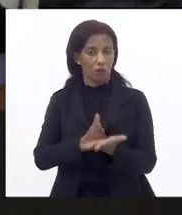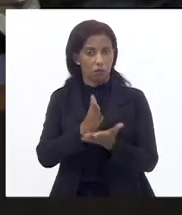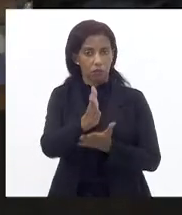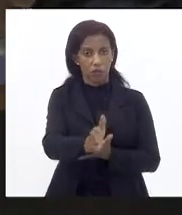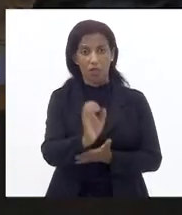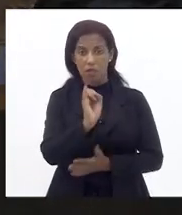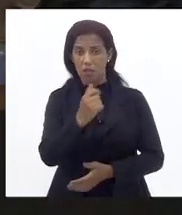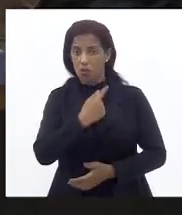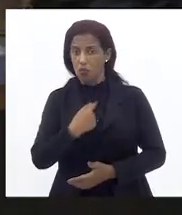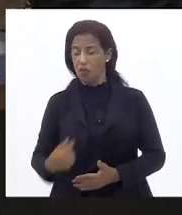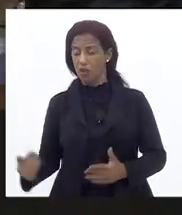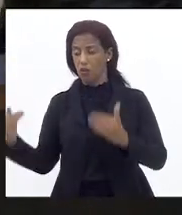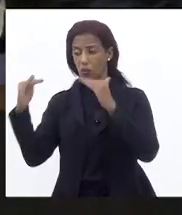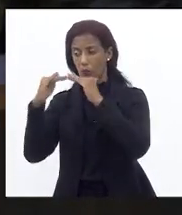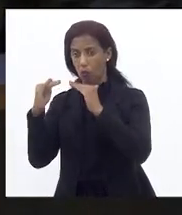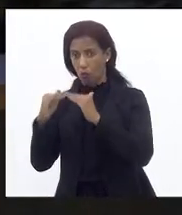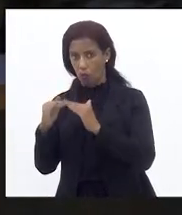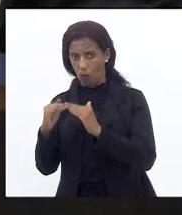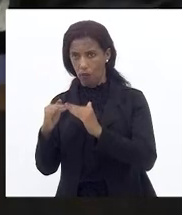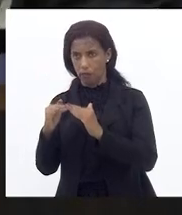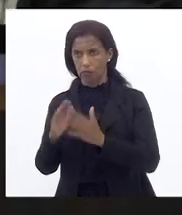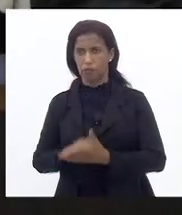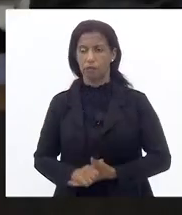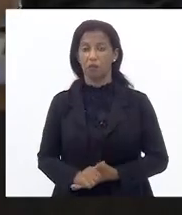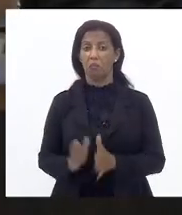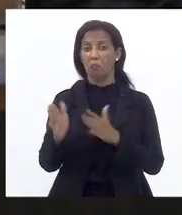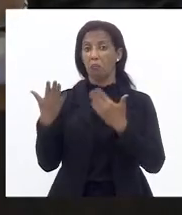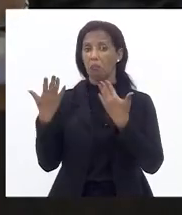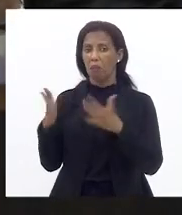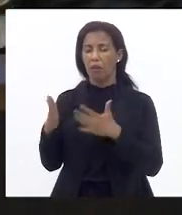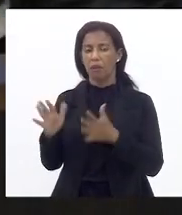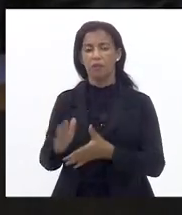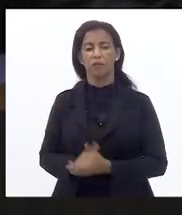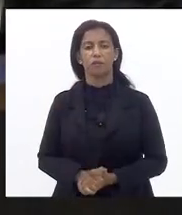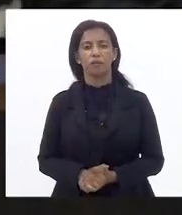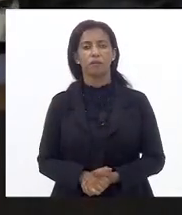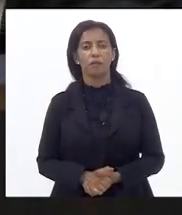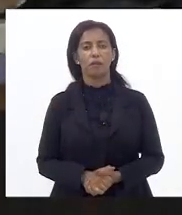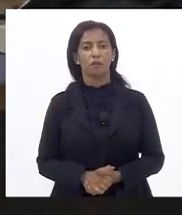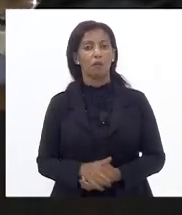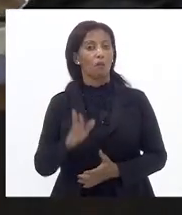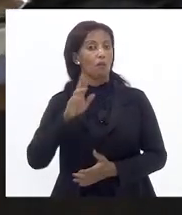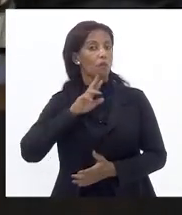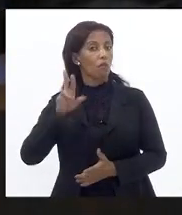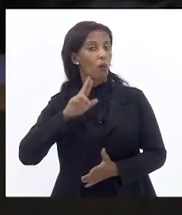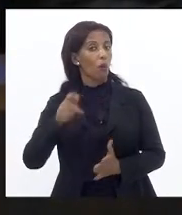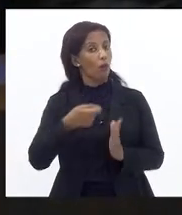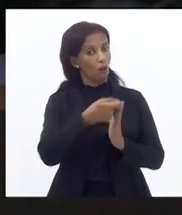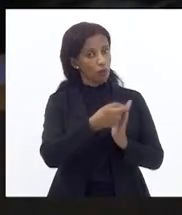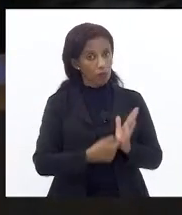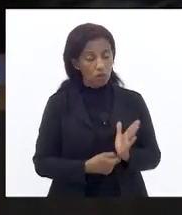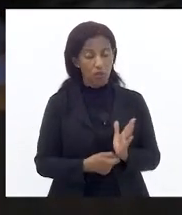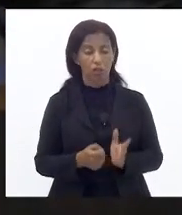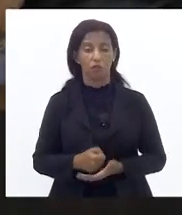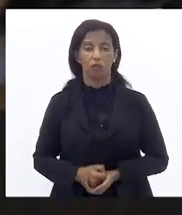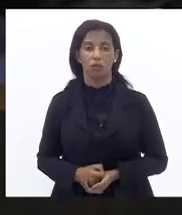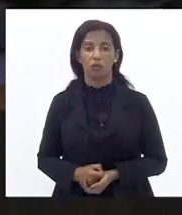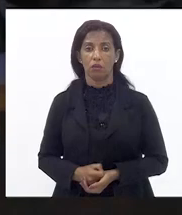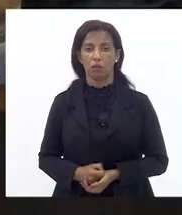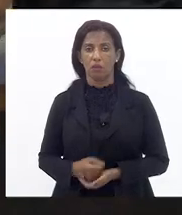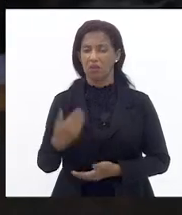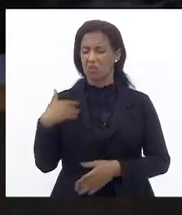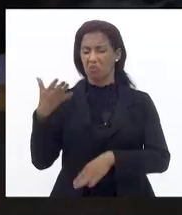governador concorda com isso Parabéns mas não é o que tá escrito então precisava